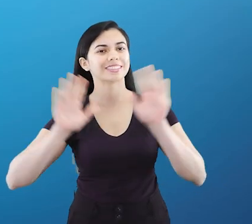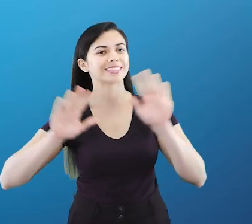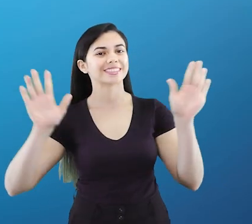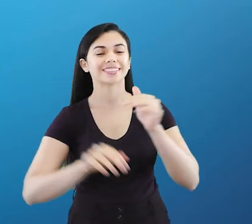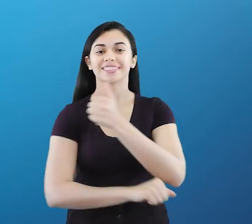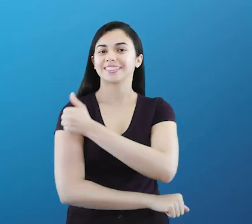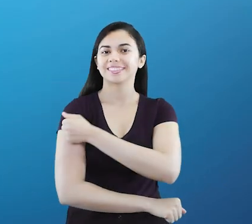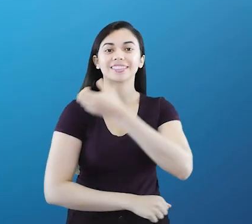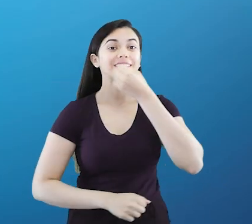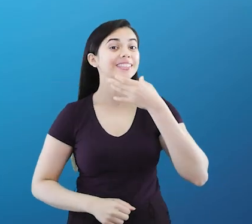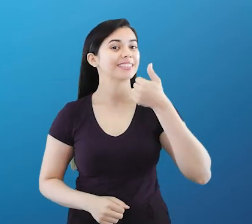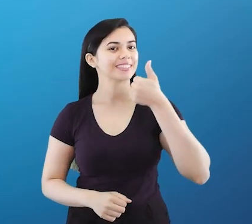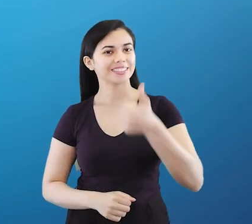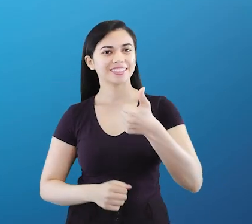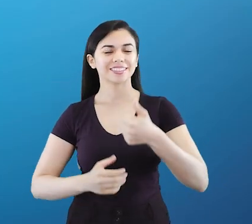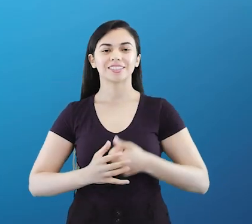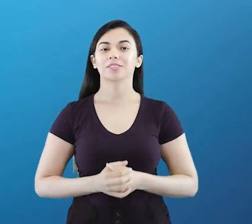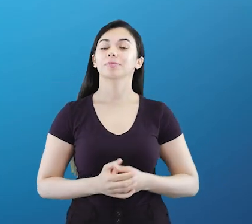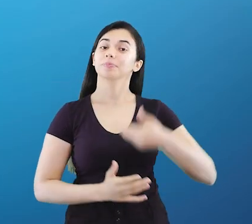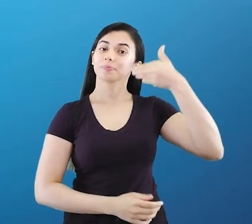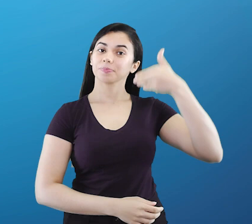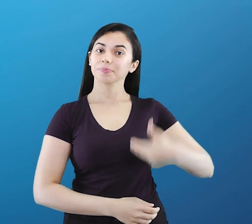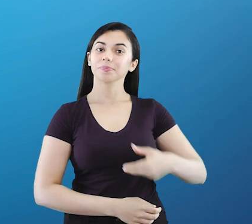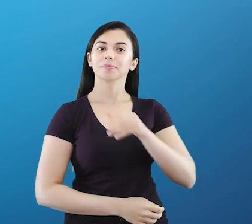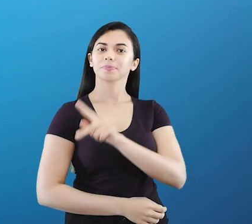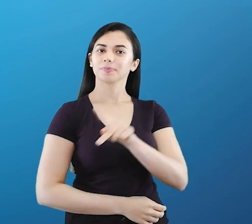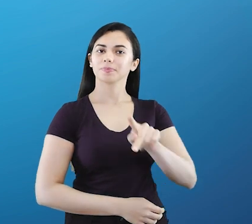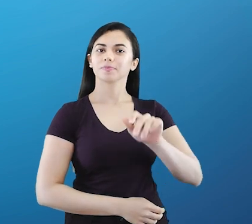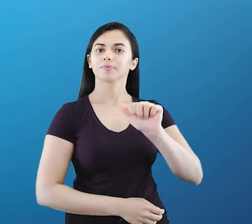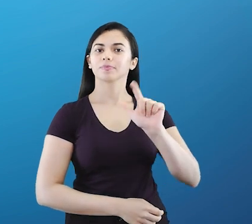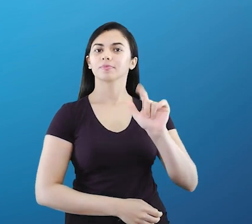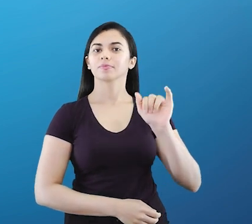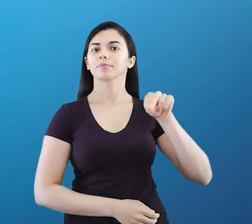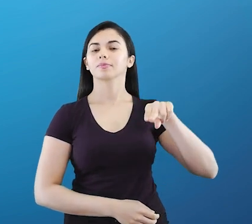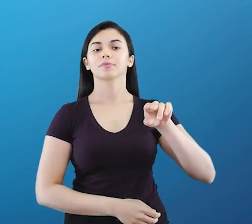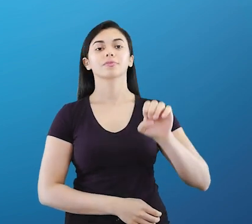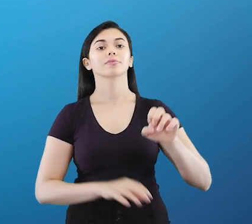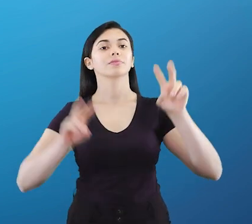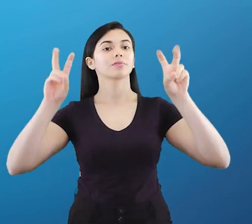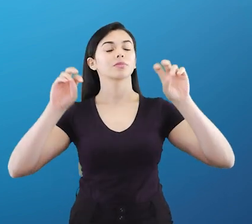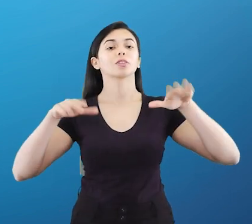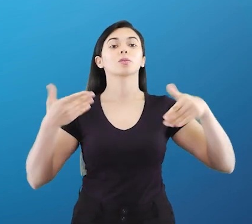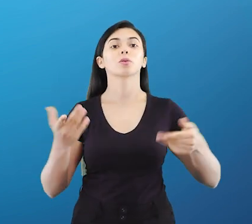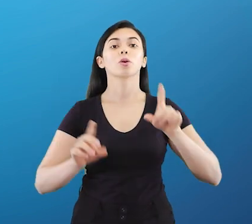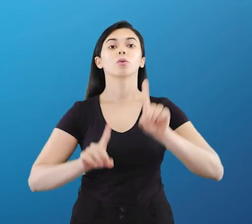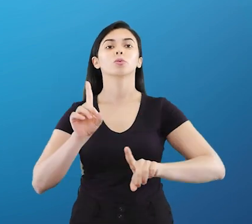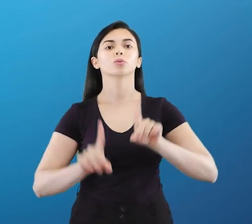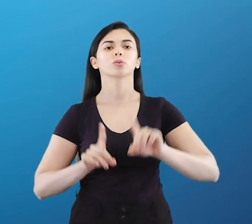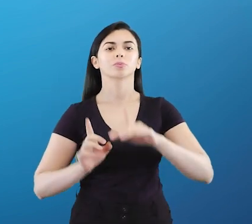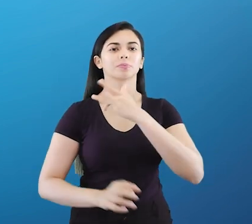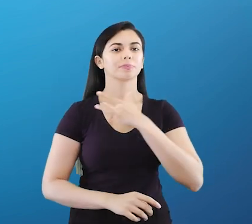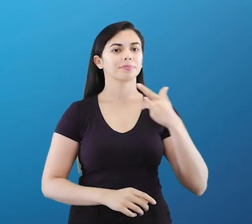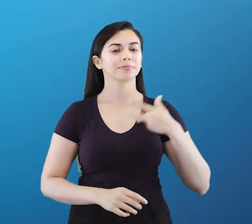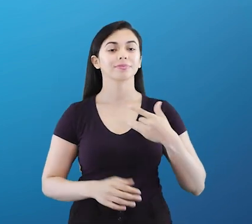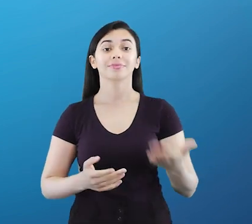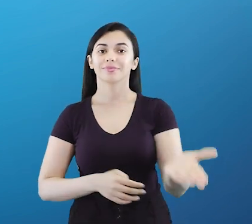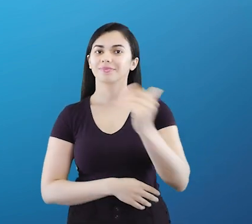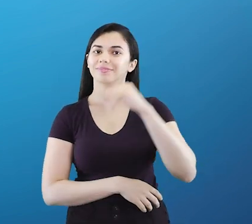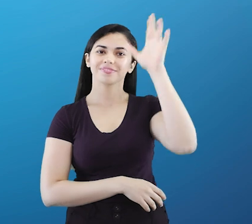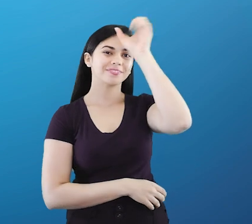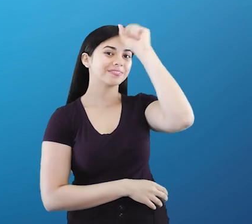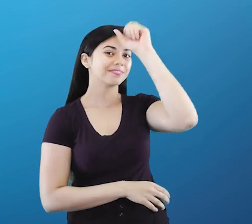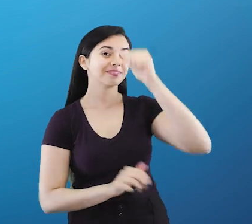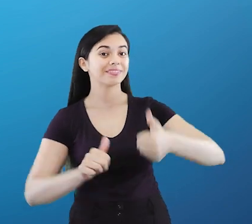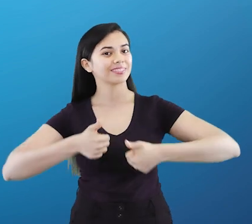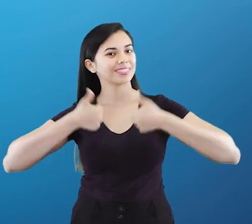Olá, alunos! Tudo bem com vocês? Eu sou a professora Aline e o tema da nossa aula de hoje é Indicadores de Saúde. Vamos entender melhor